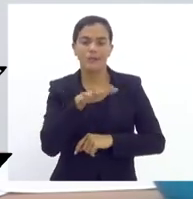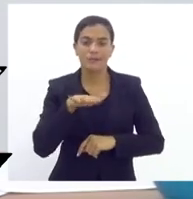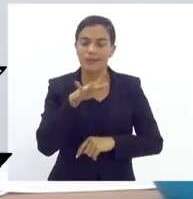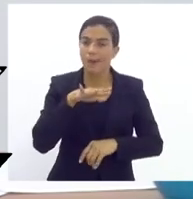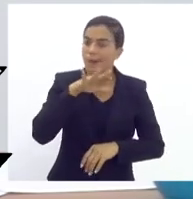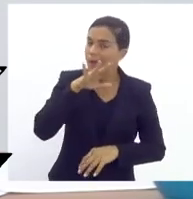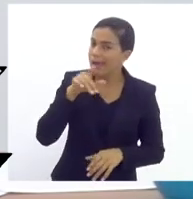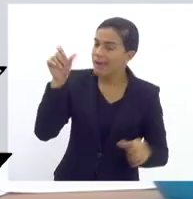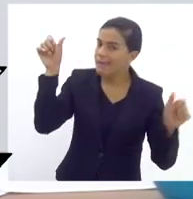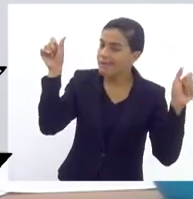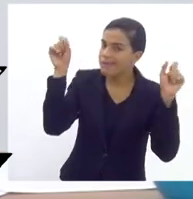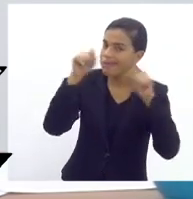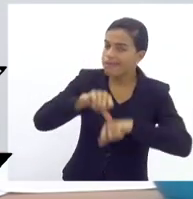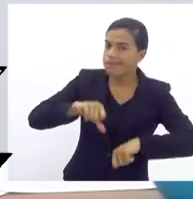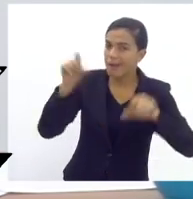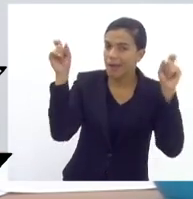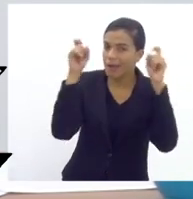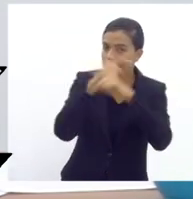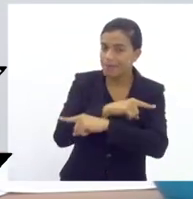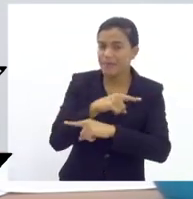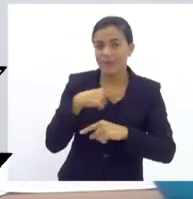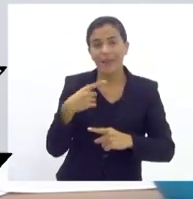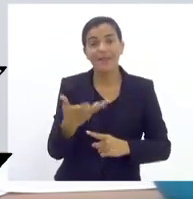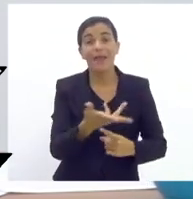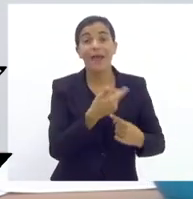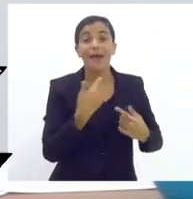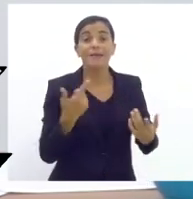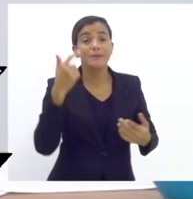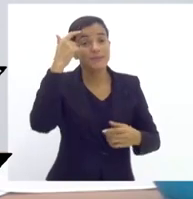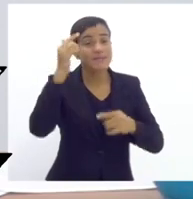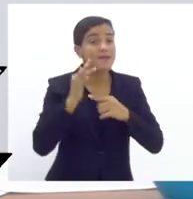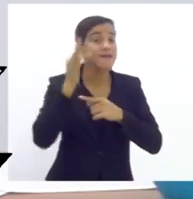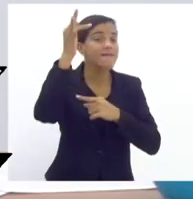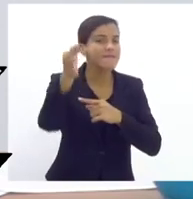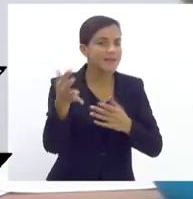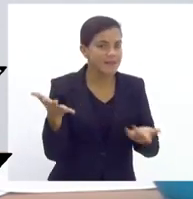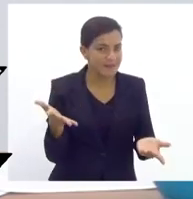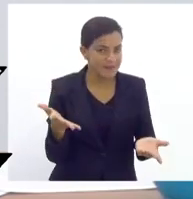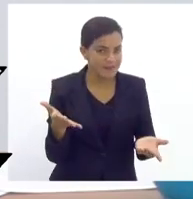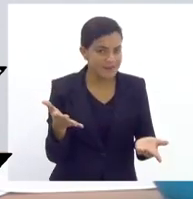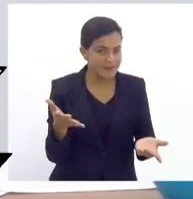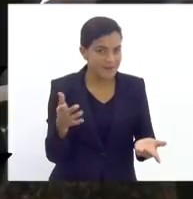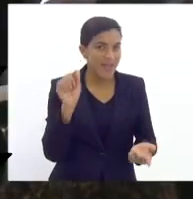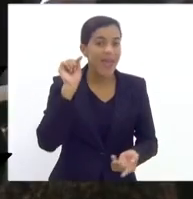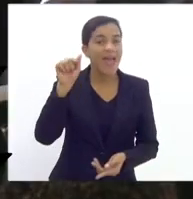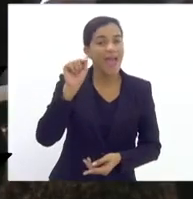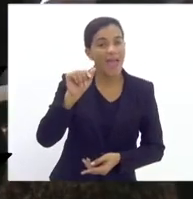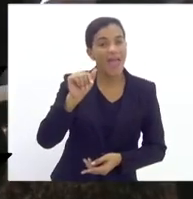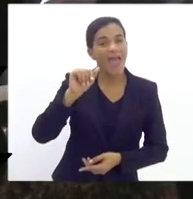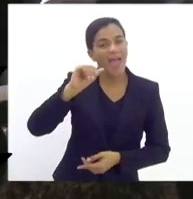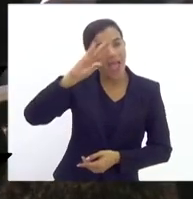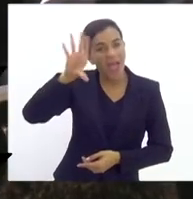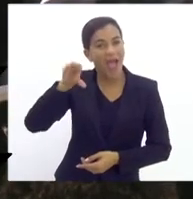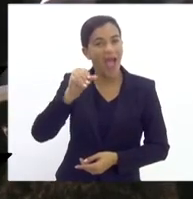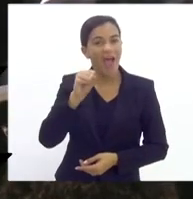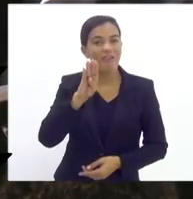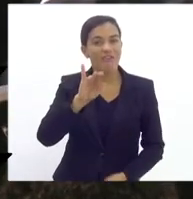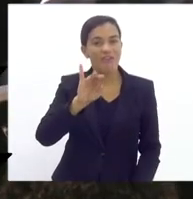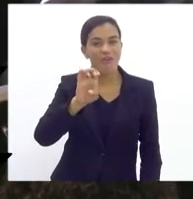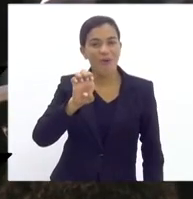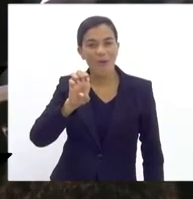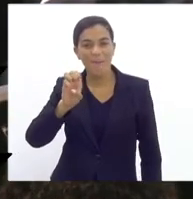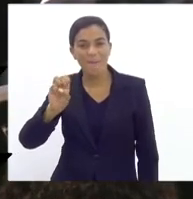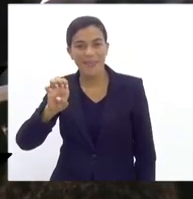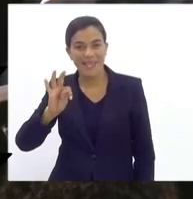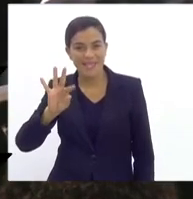que a gente olha a arte a cultura que pensa a frente do nosso tempo e pensa tá lá é no afrobit que tá o local do futuro